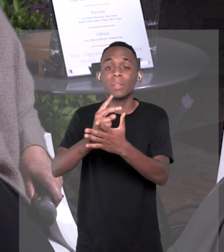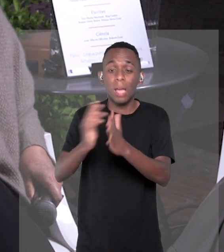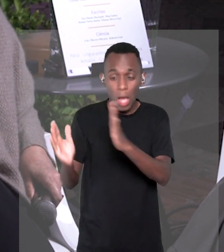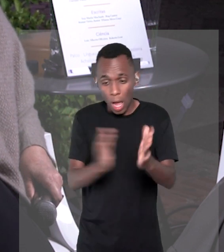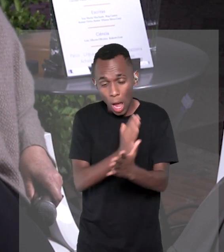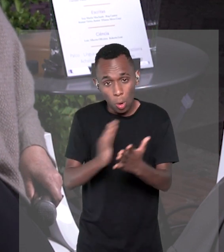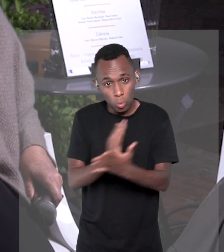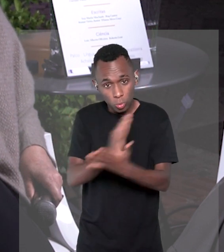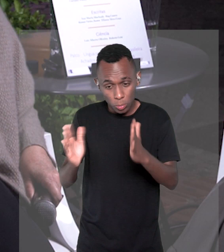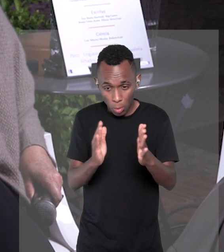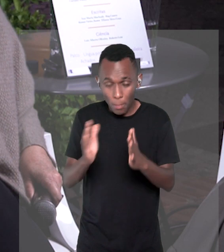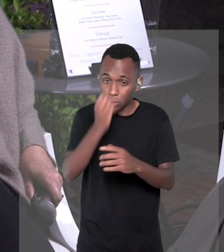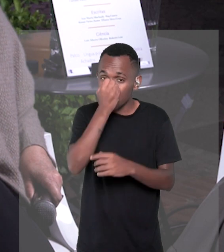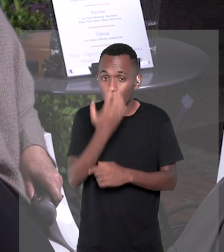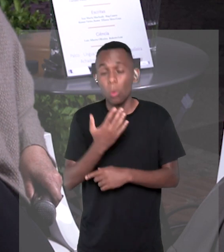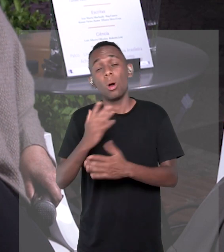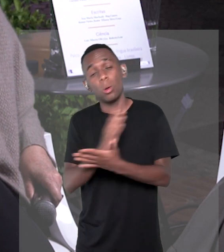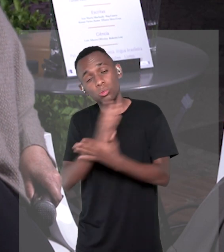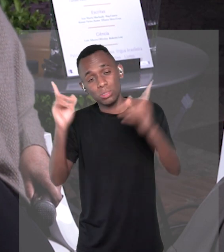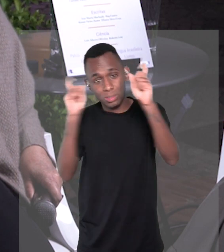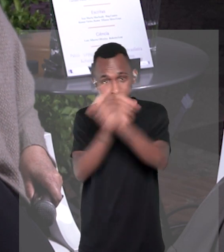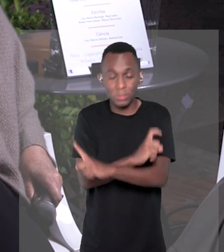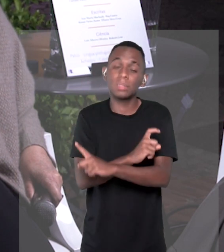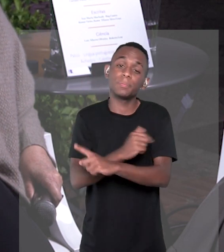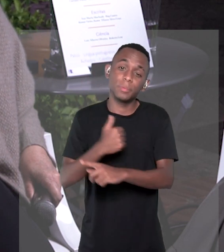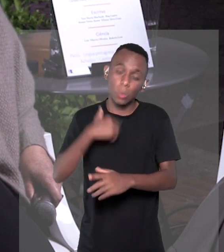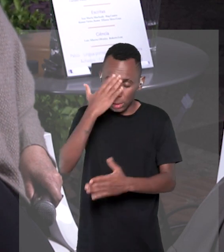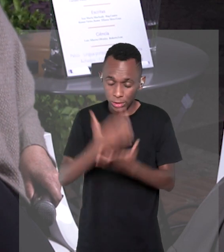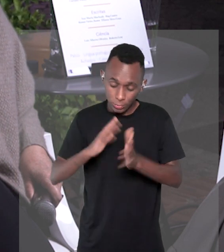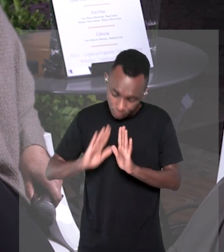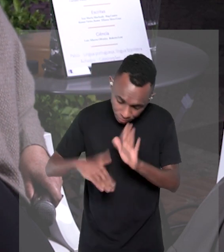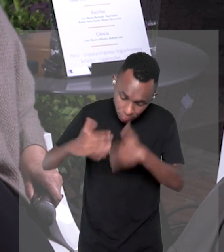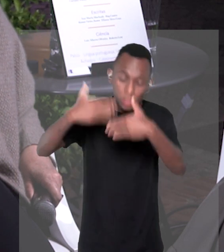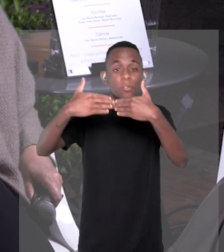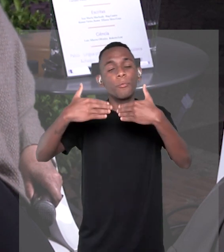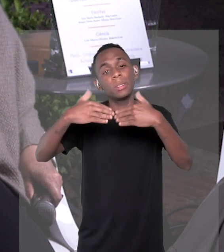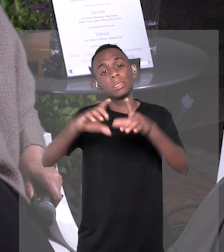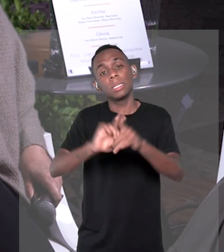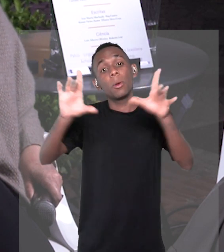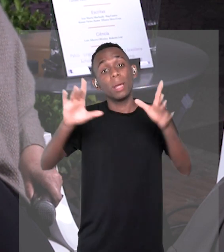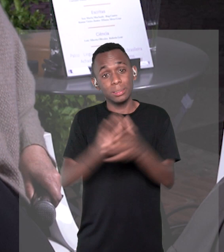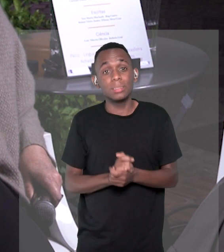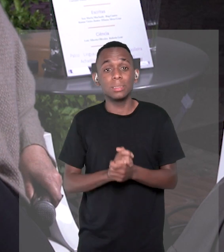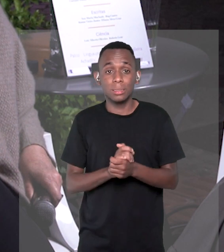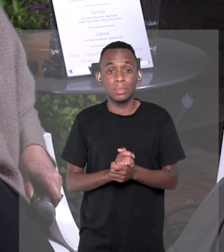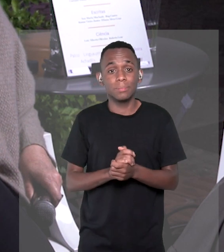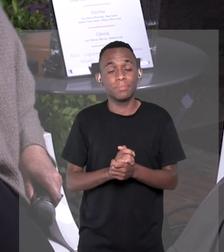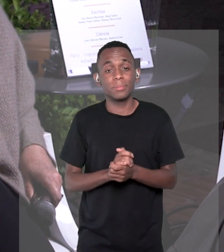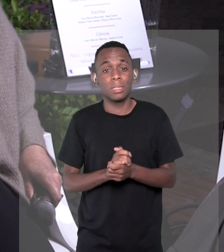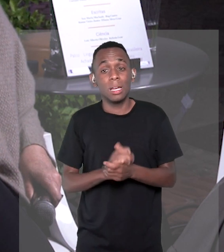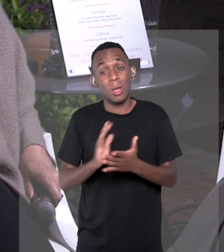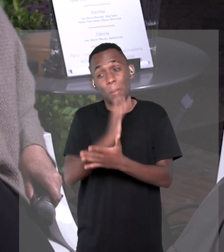E isto foi em 1907. E eu dizia, e nós continuamos na luta, tivemos ótimos momentos, tivemos